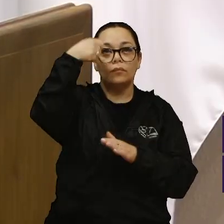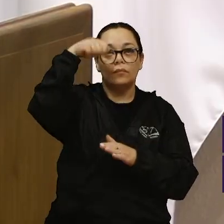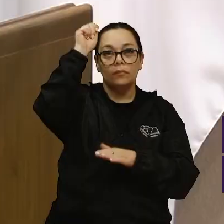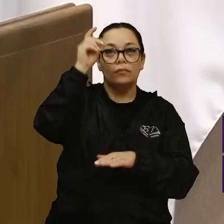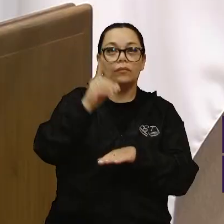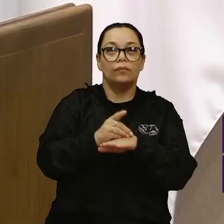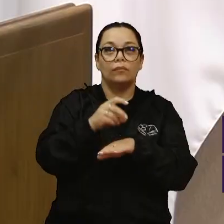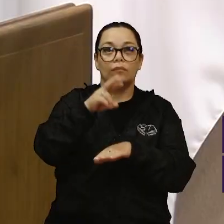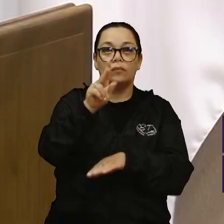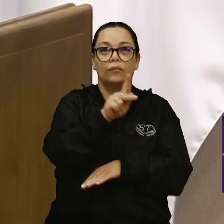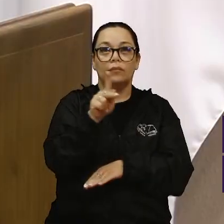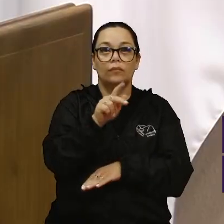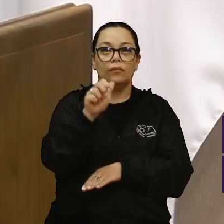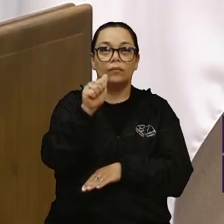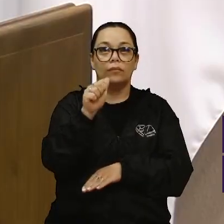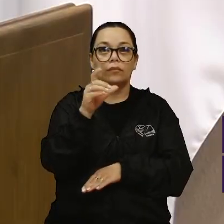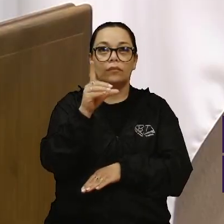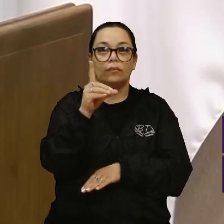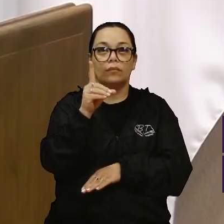Dr.